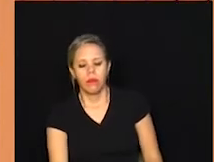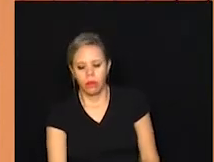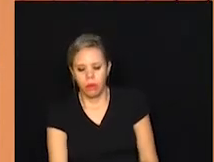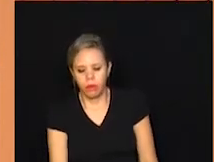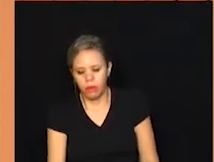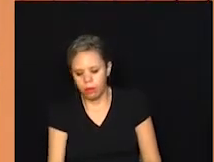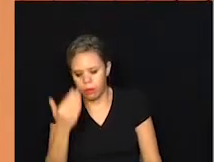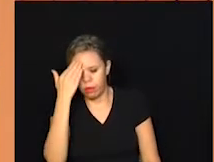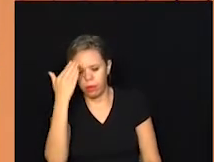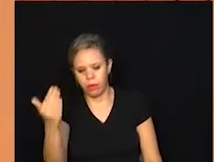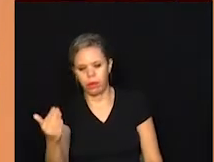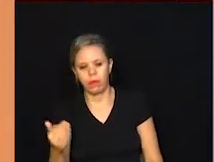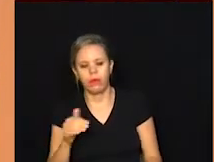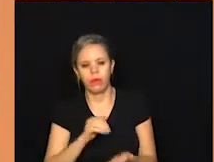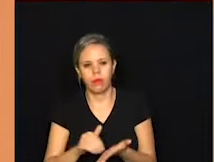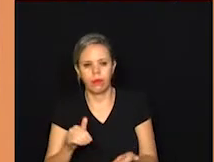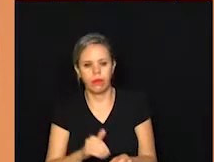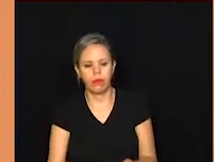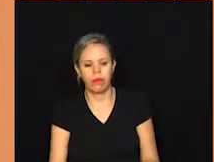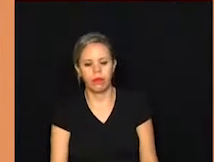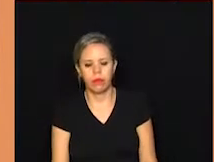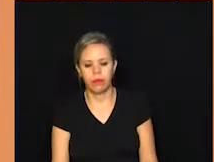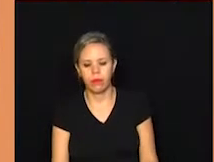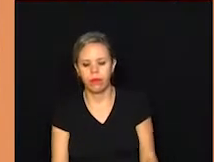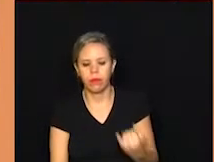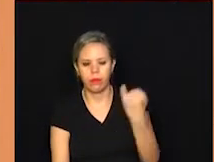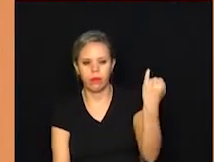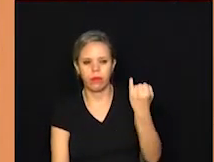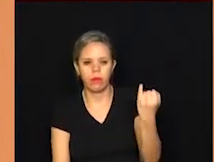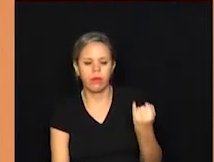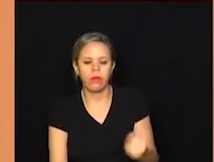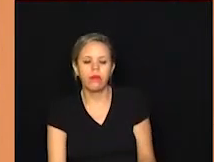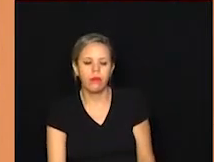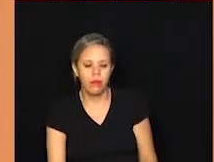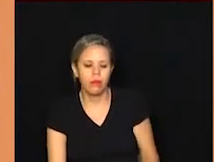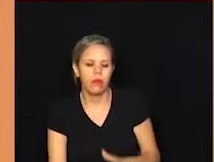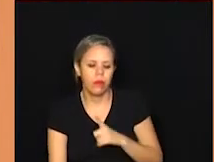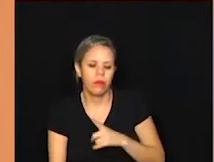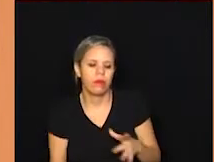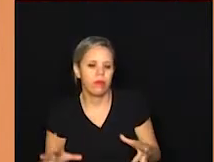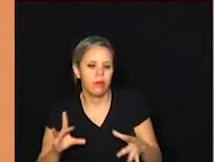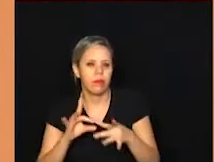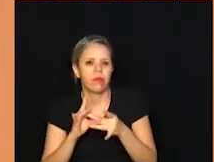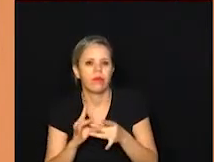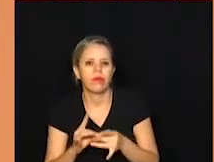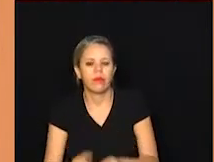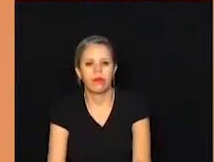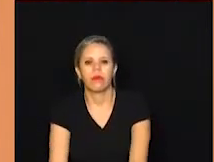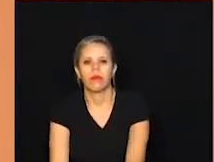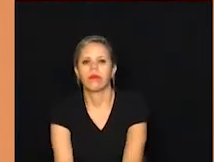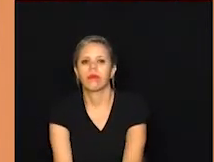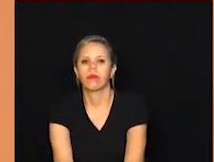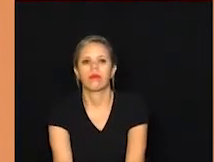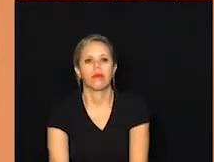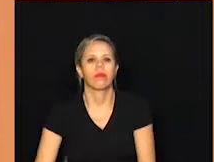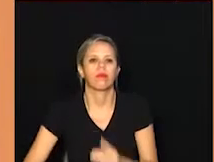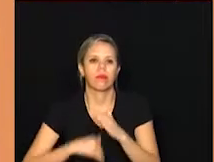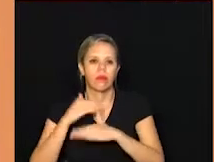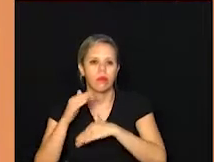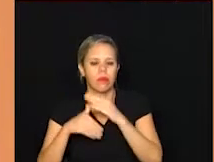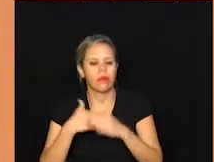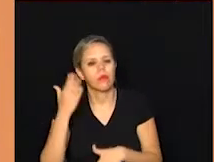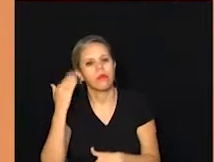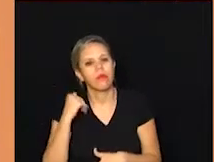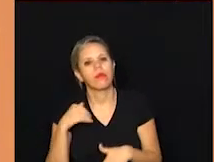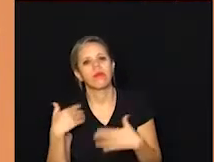Muitíssimo obrigada, secretária Vanderlei. É importantíssimo a gente ter essa parceria, né? Dessa construção, de saber